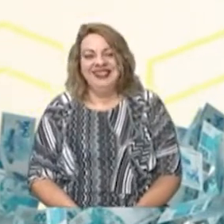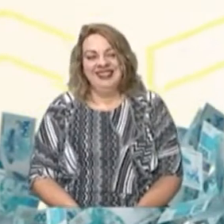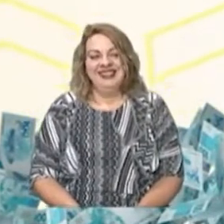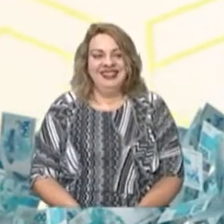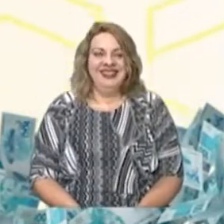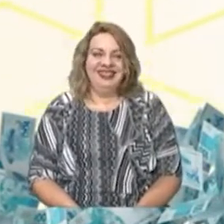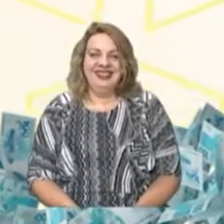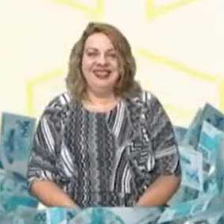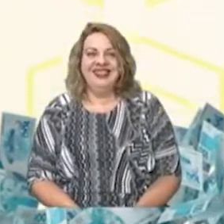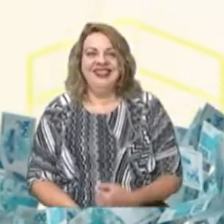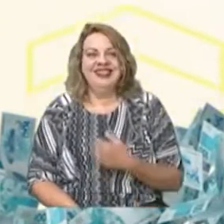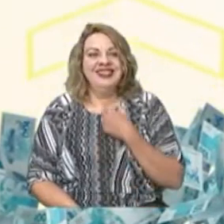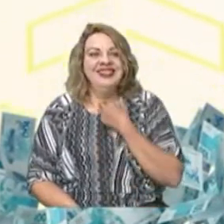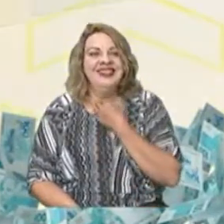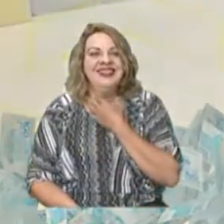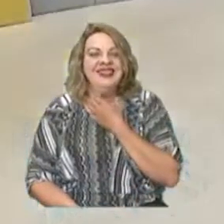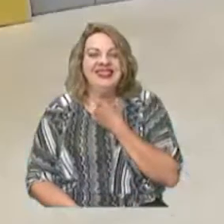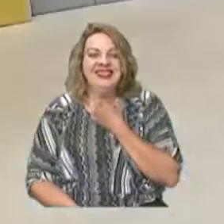prêmio.